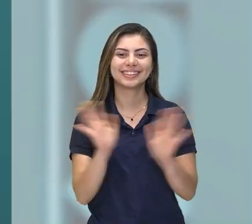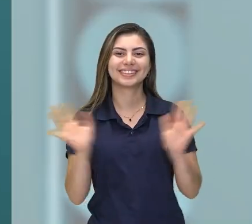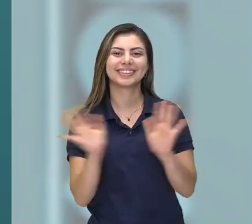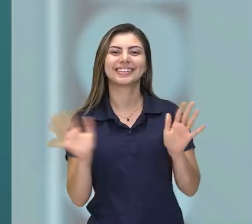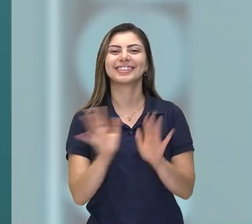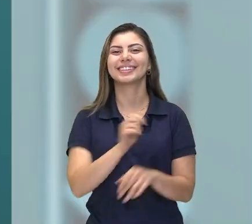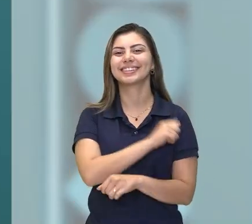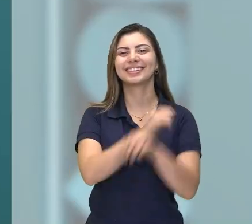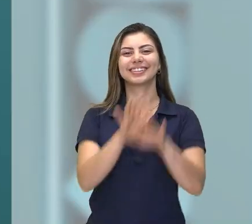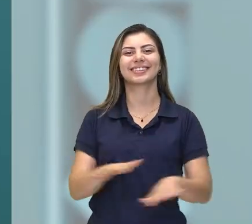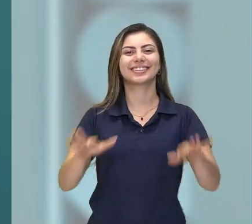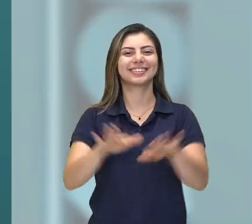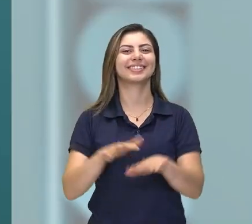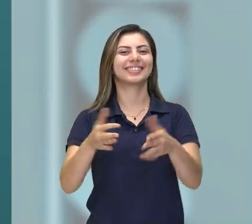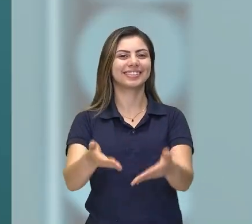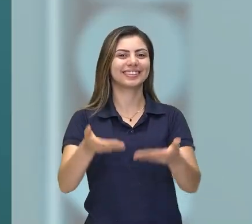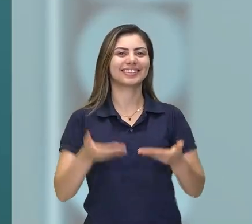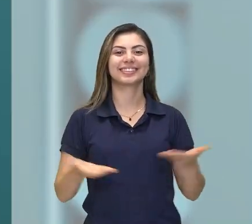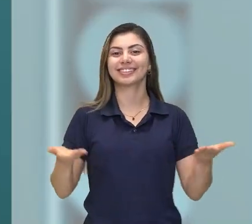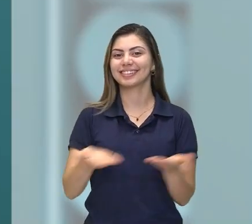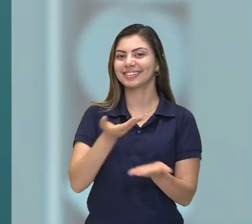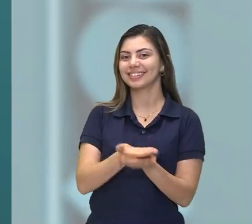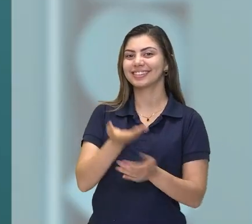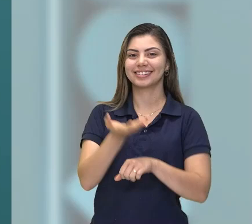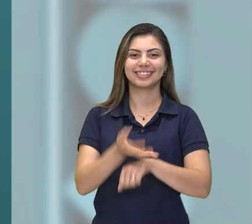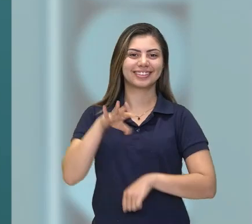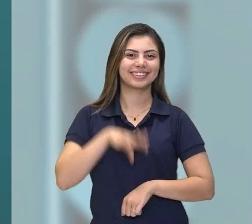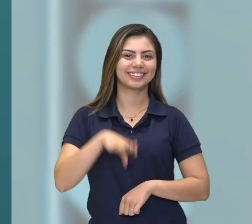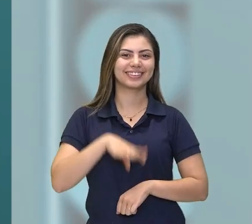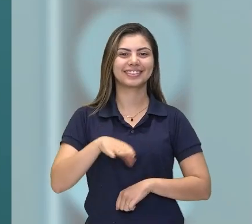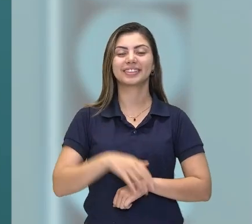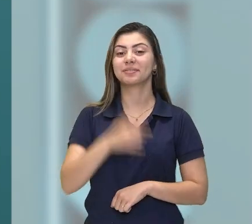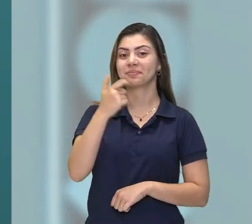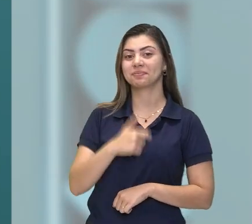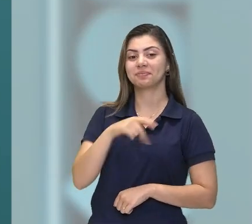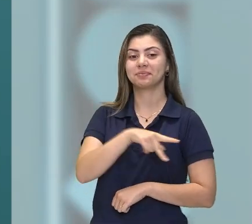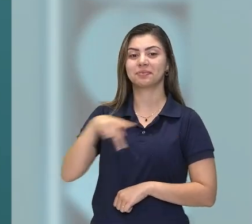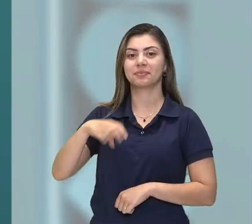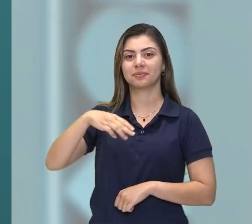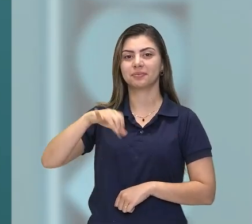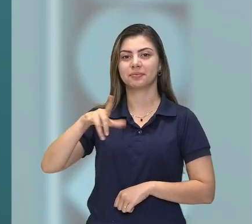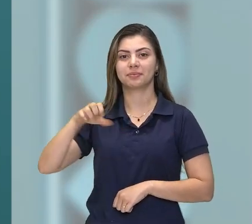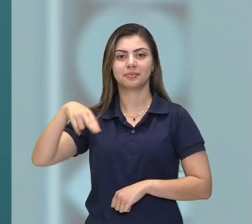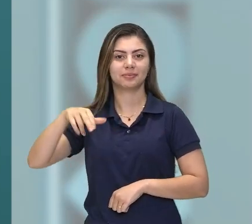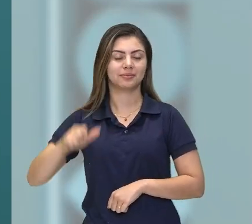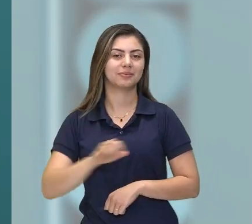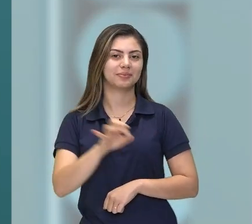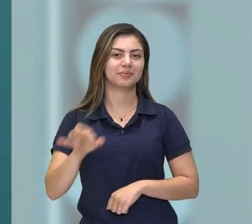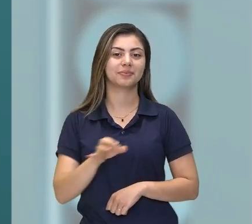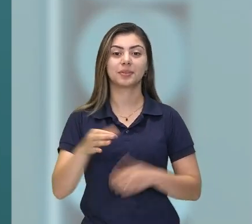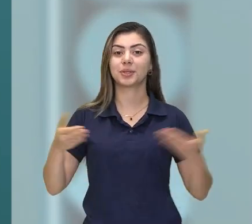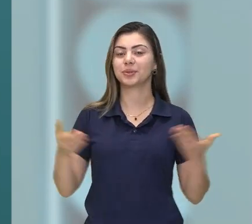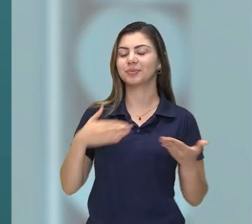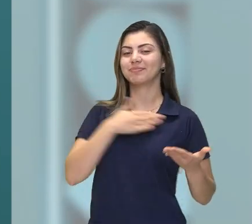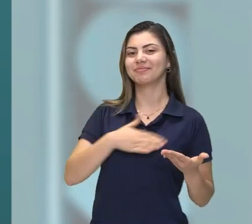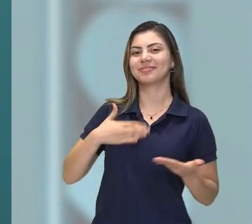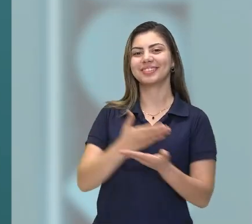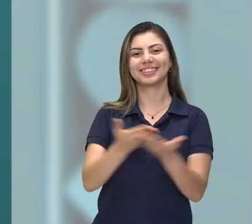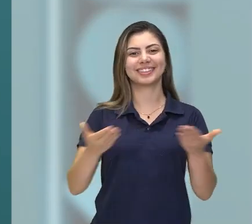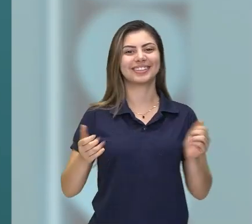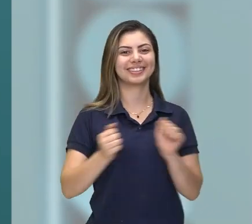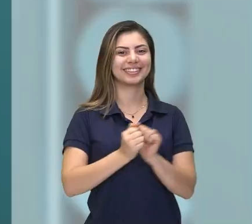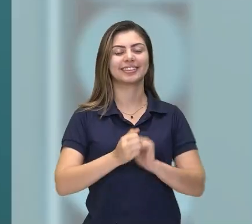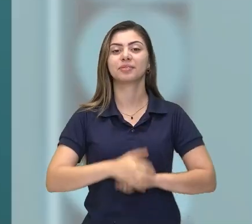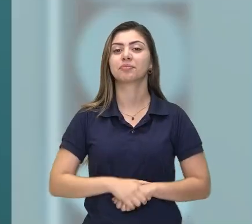Olá, alunos! Sejam bem-vindos a mais uma aula de língua portuguesa. Eu sou Milena Maranhos, professora de língua portuguesa, e é um prazer tê-los